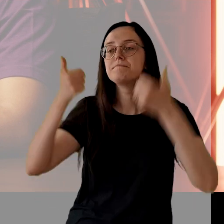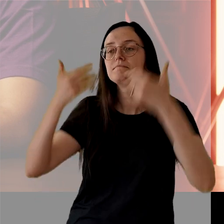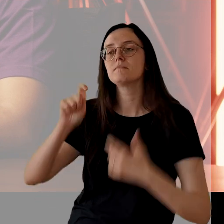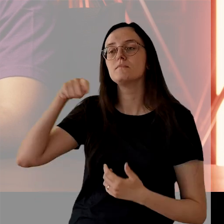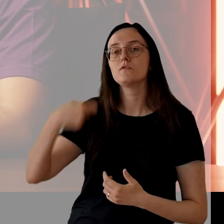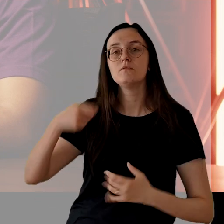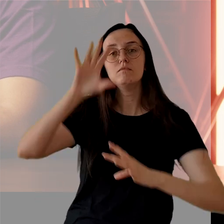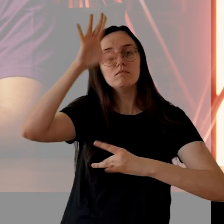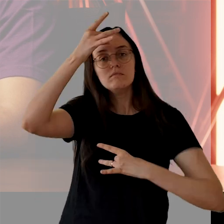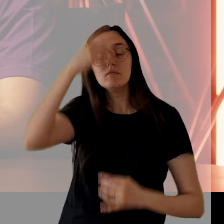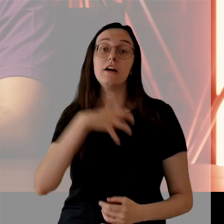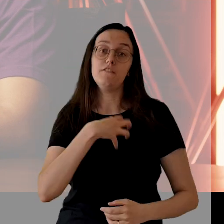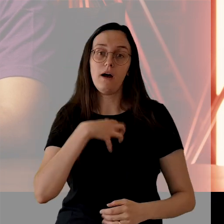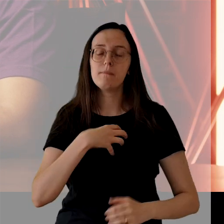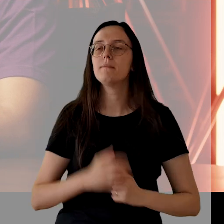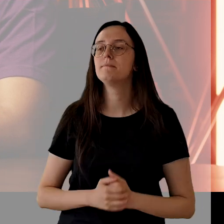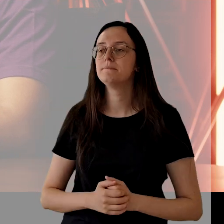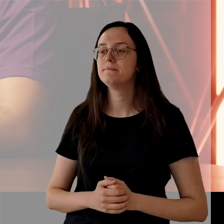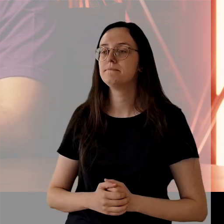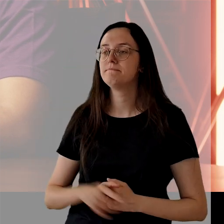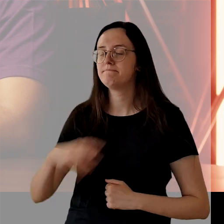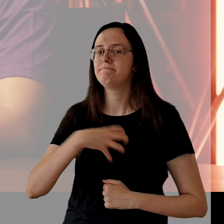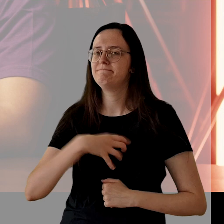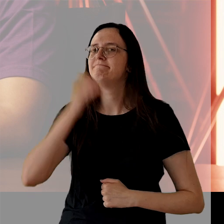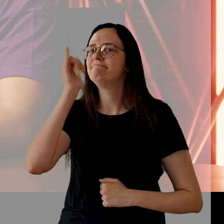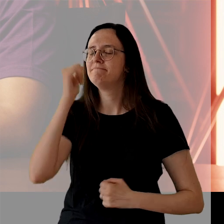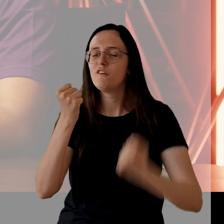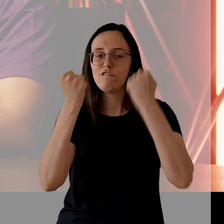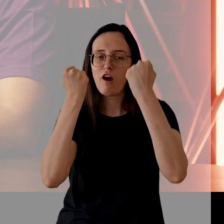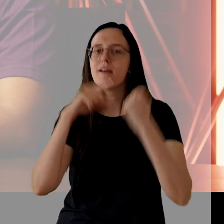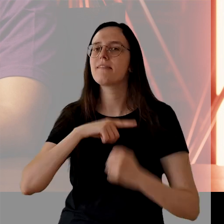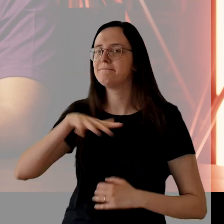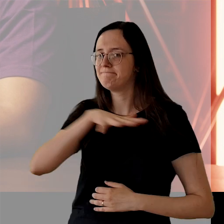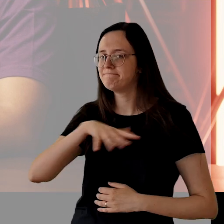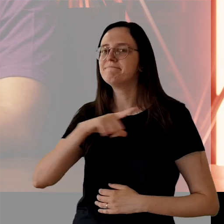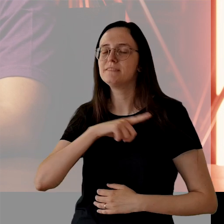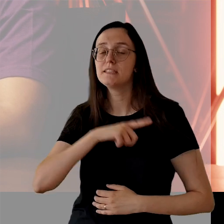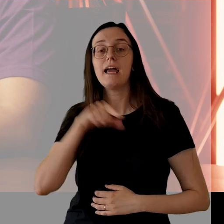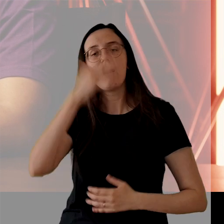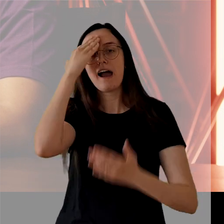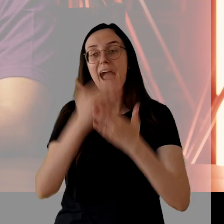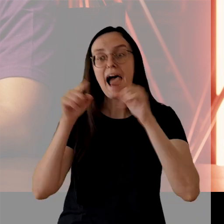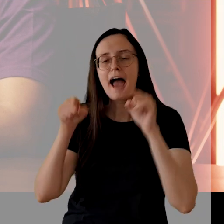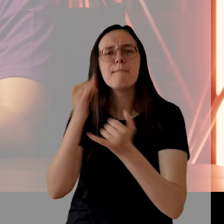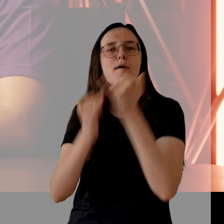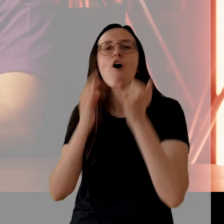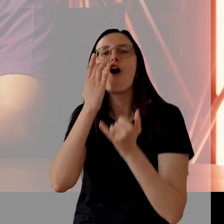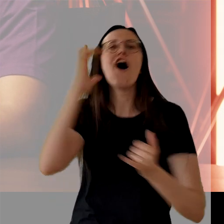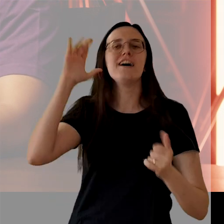interpretação, ela tem um impacto muito narrativo, né? Na narrativa também. Que eu acho que é aí que está o ouro da parada,